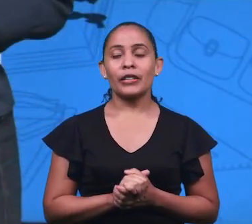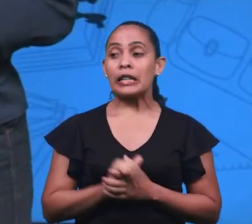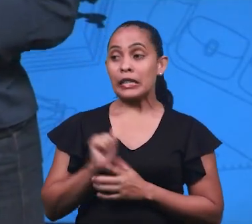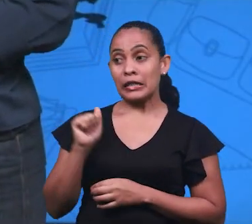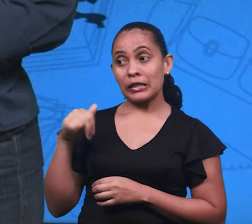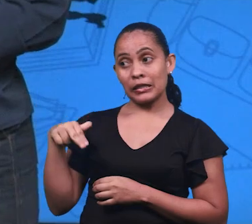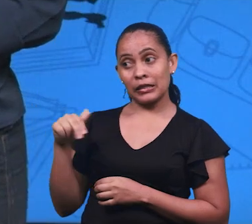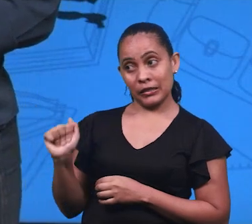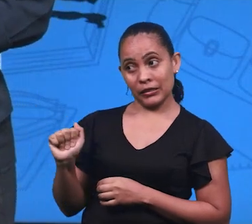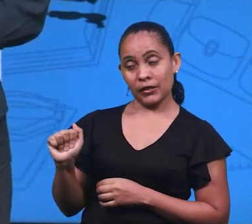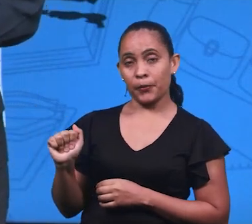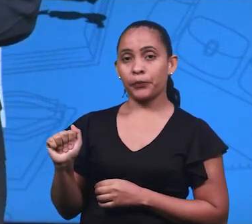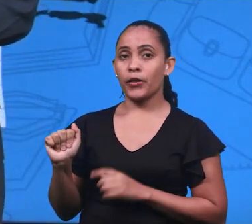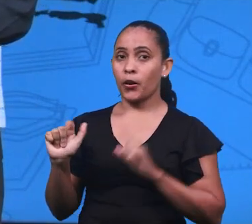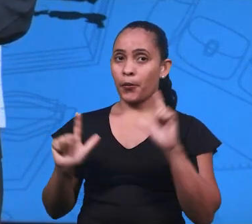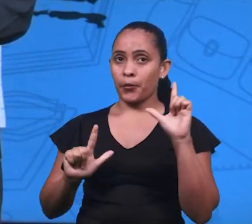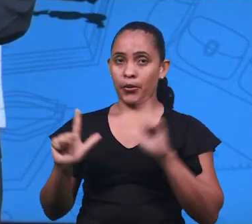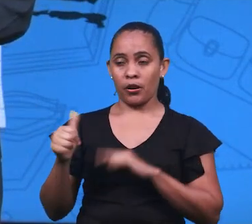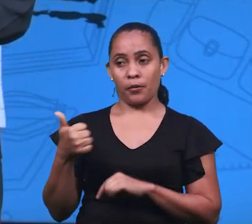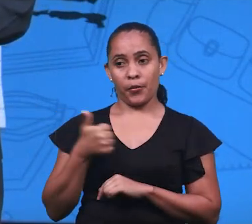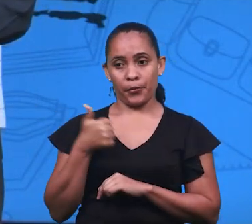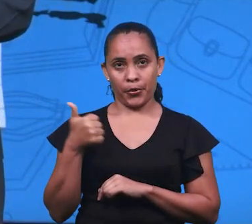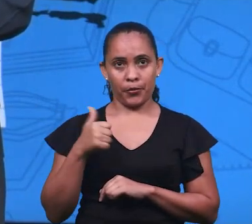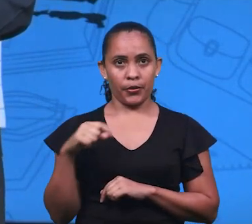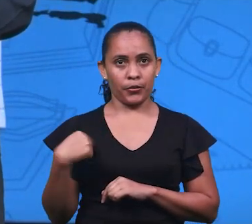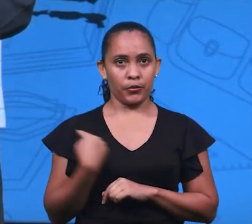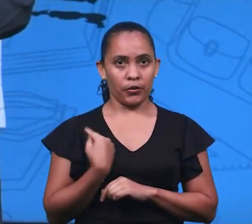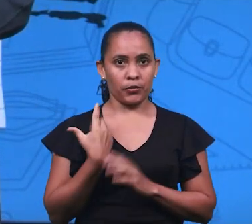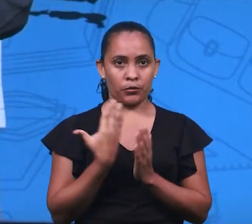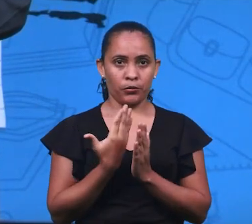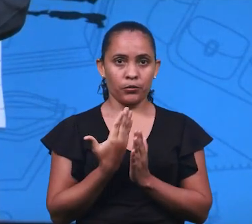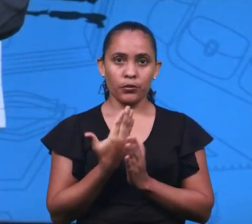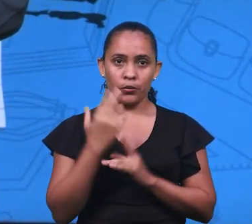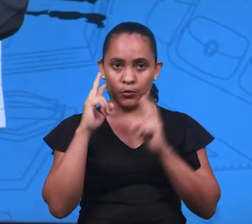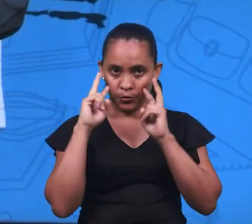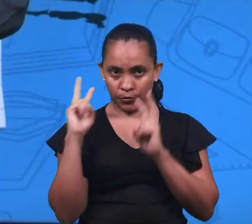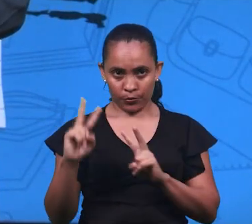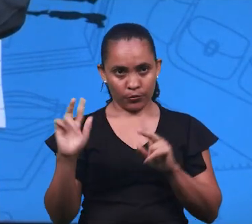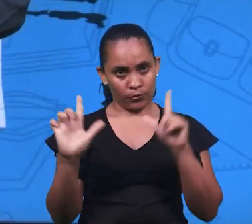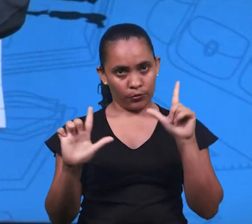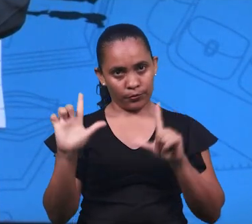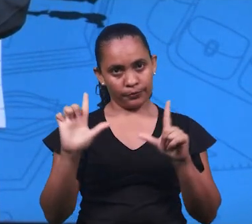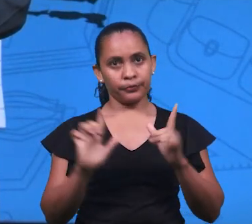Ana, o primeiro programa que nós vimos,